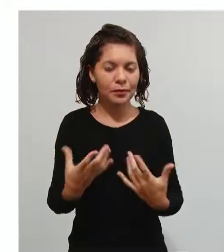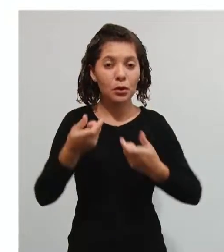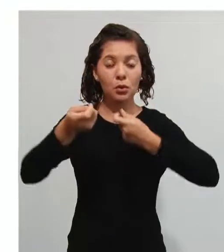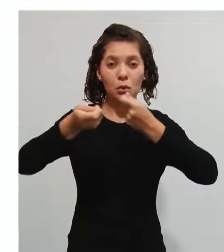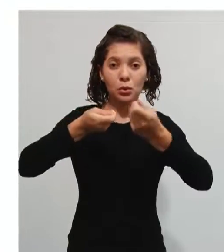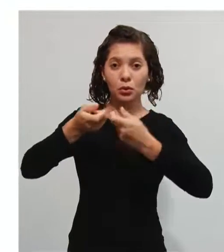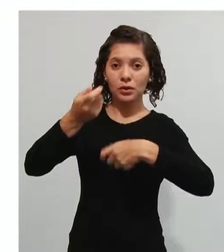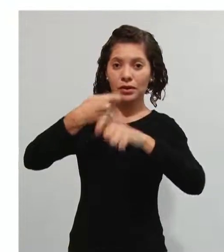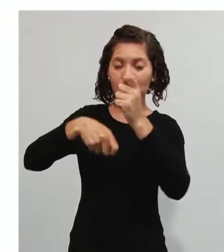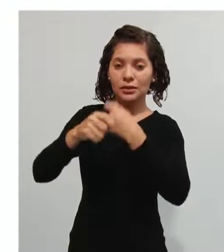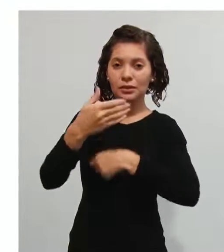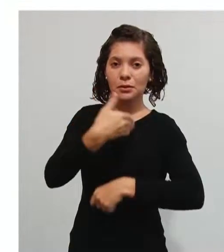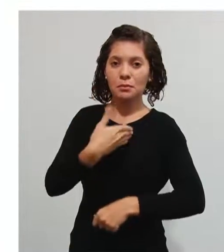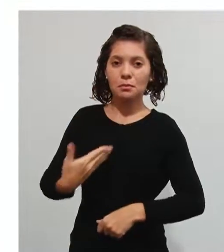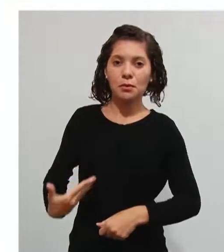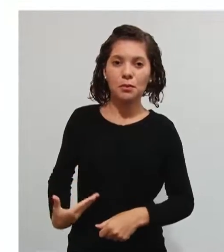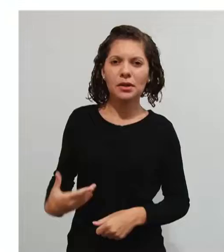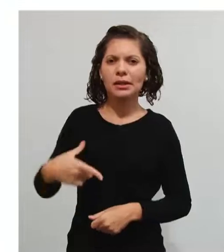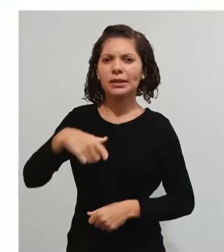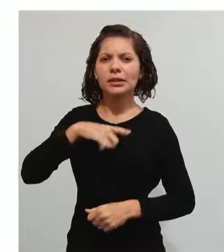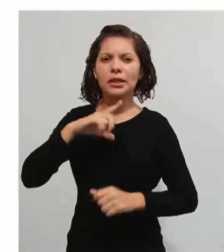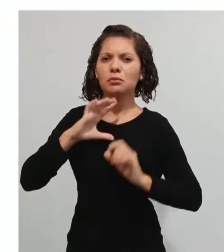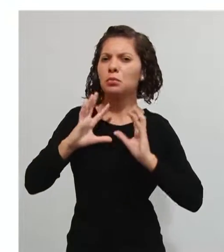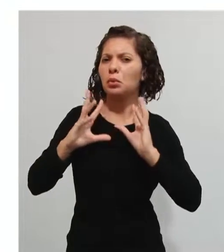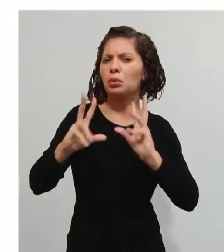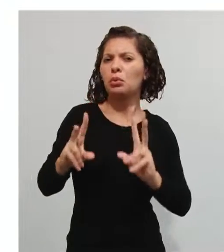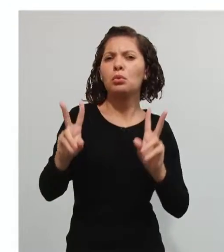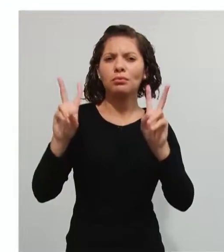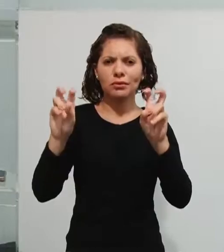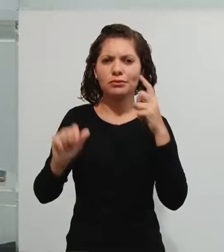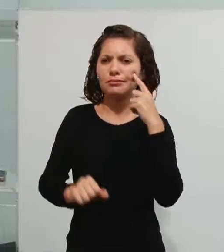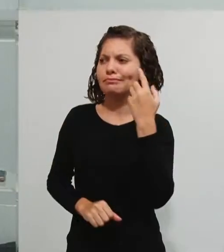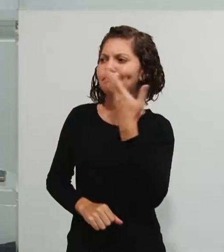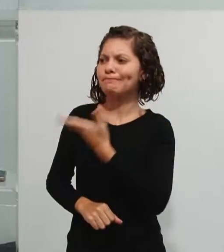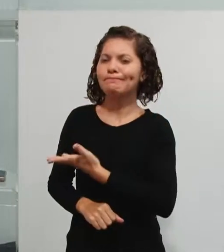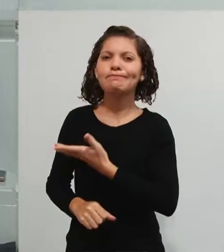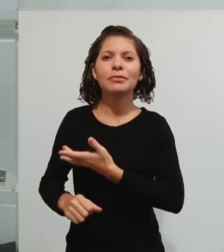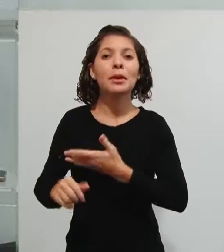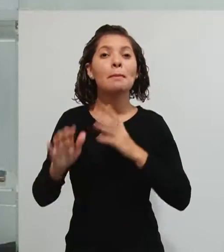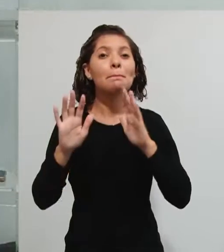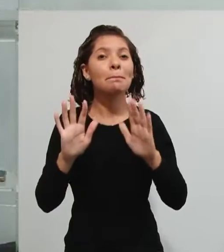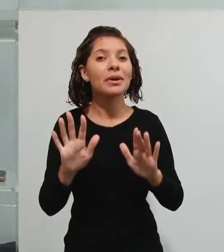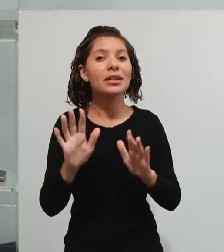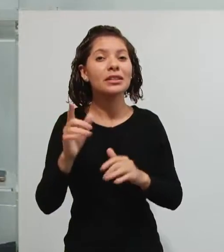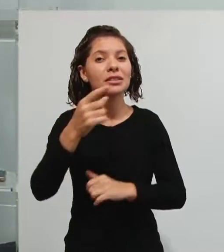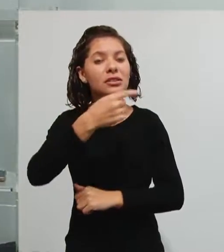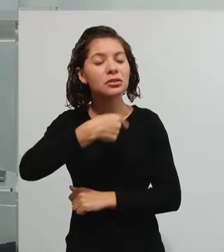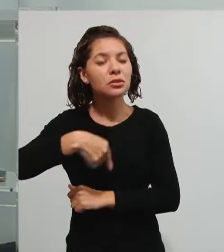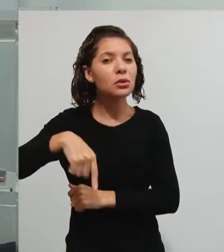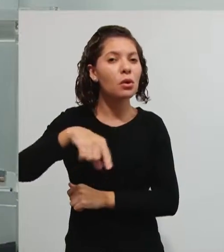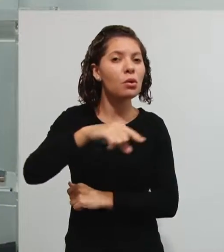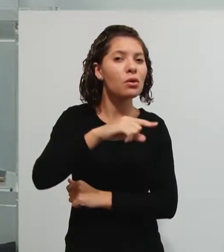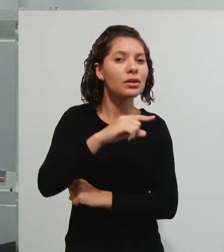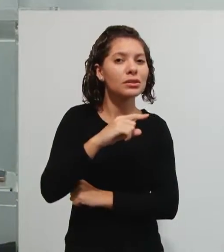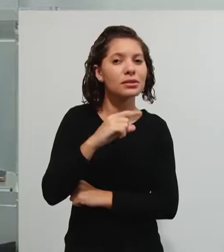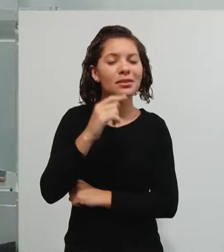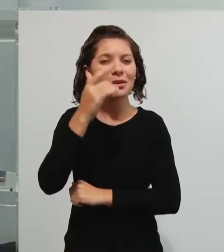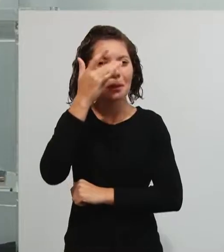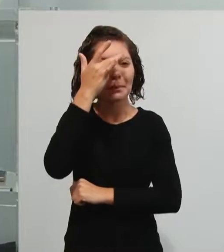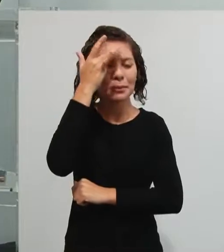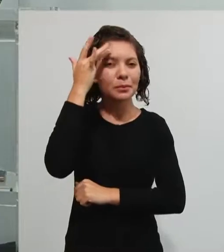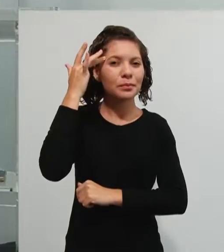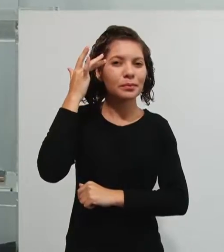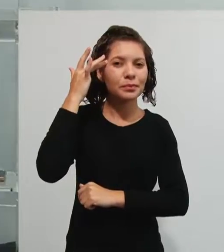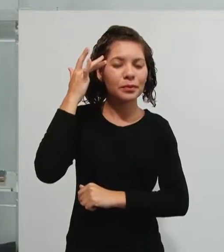pública, ele detém todas essas nuances. A gente, quanto ator de percepção